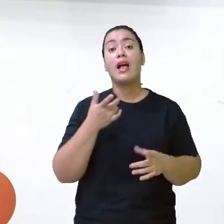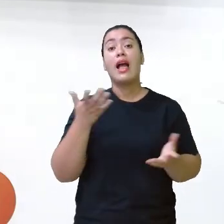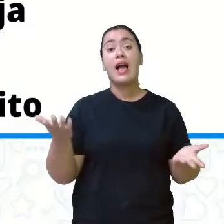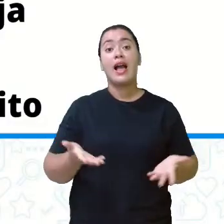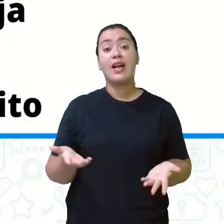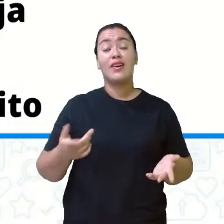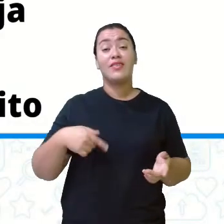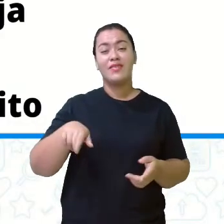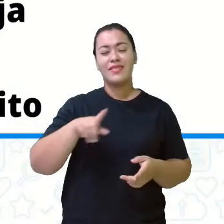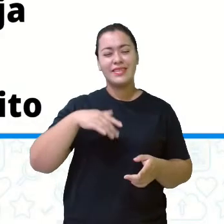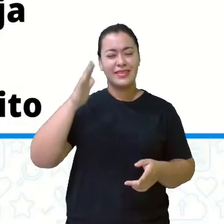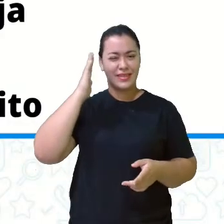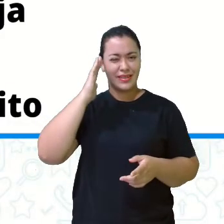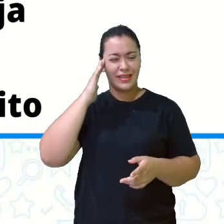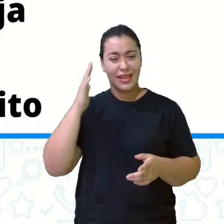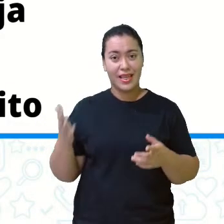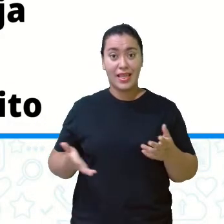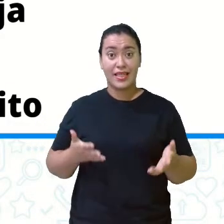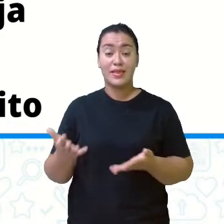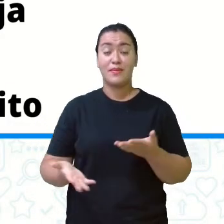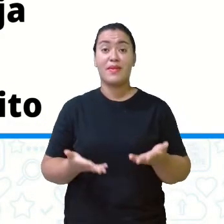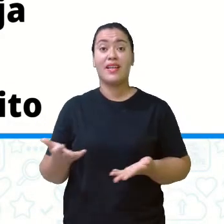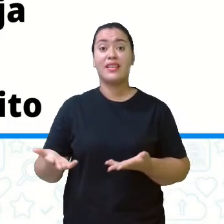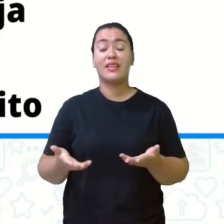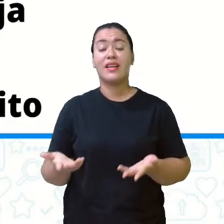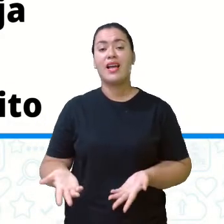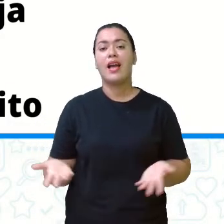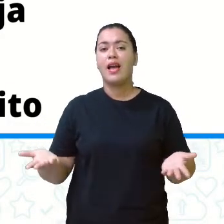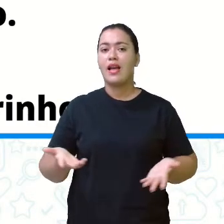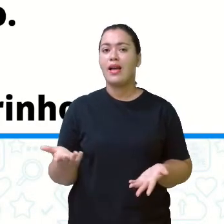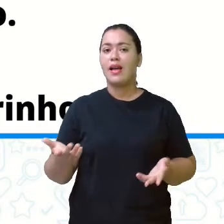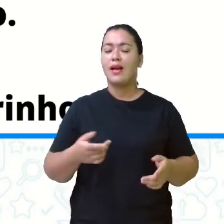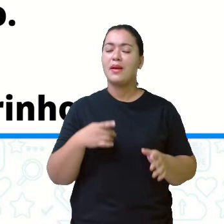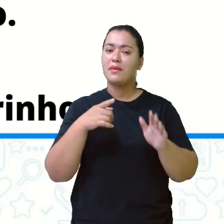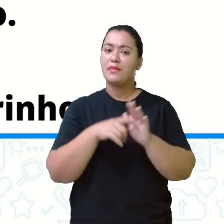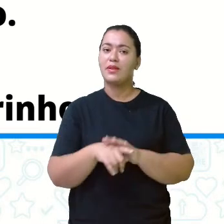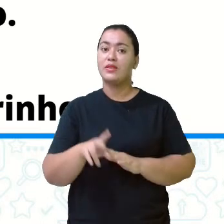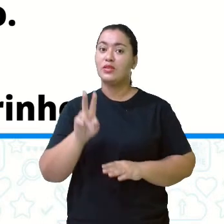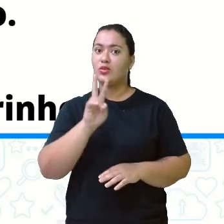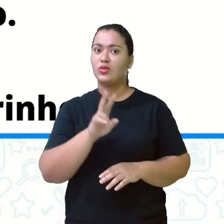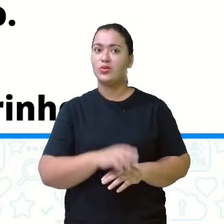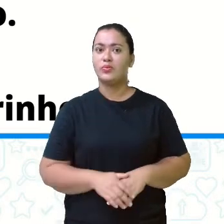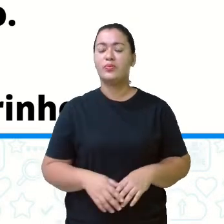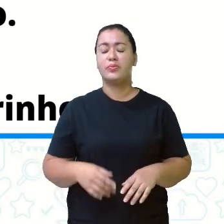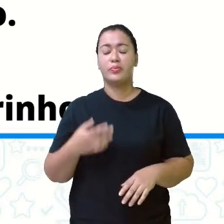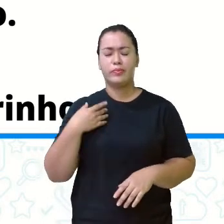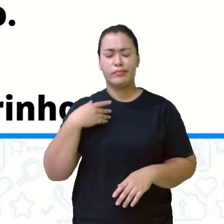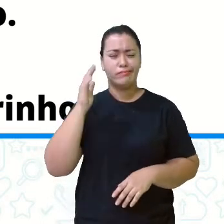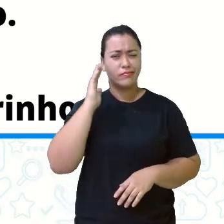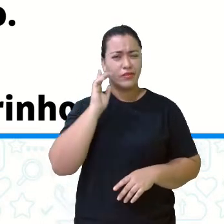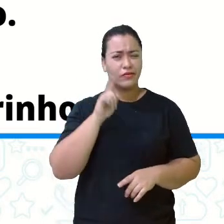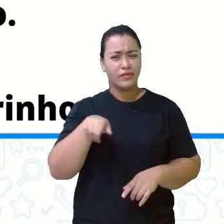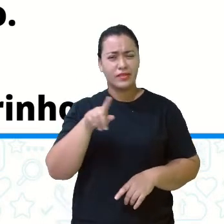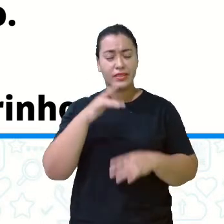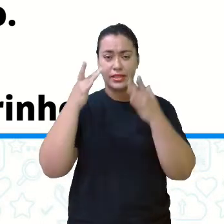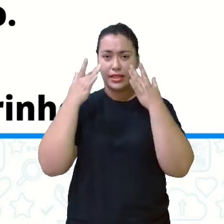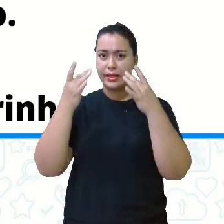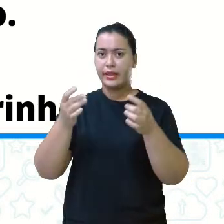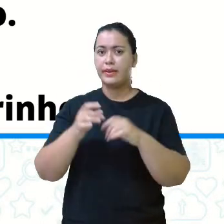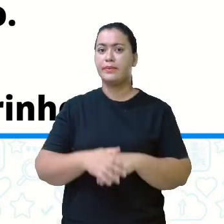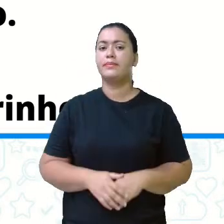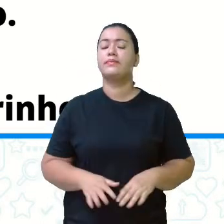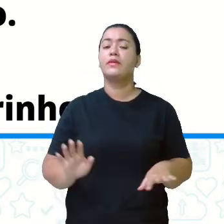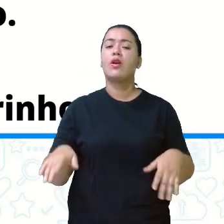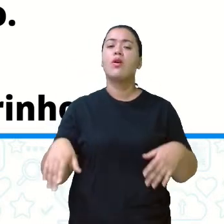estão animados, vamos para a perguntinha 2, ok, Márcia? Vamos ver se eles realmente estão ligados. Em